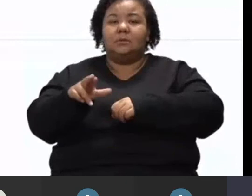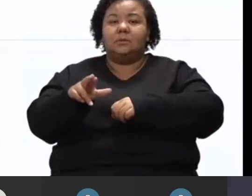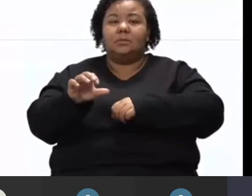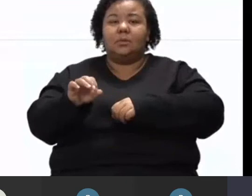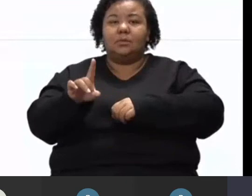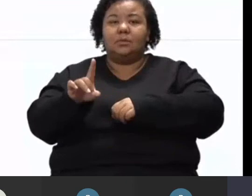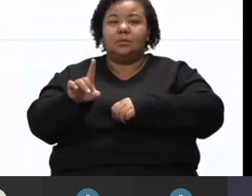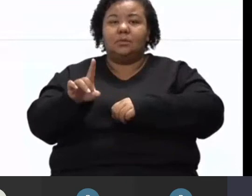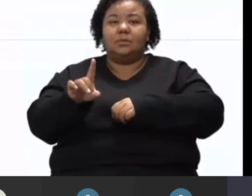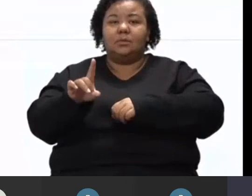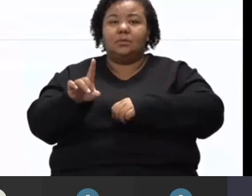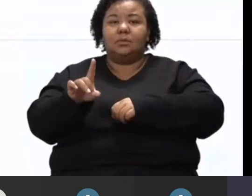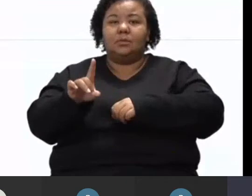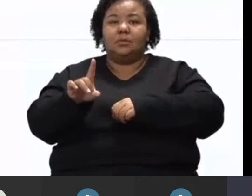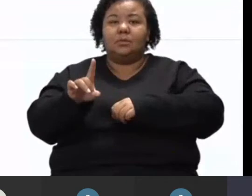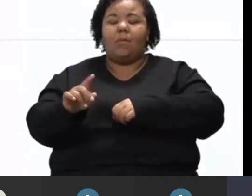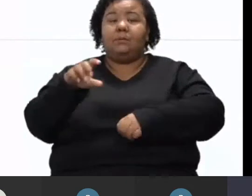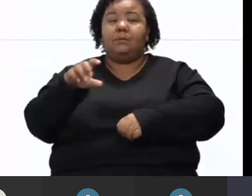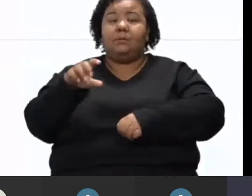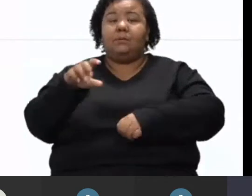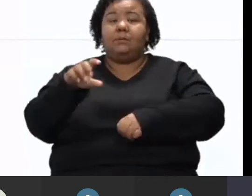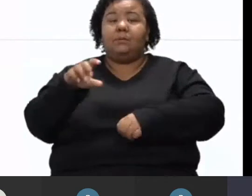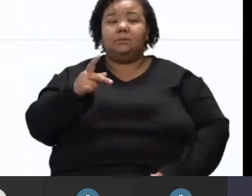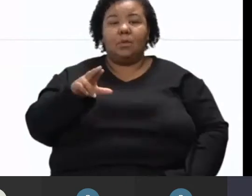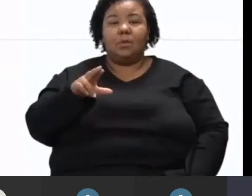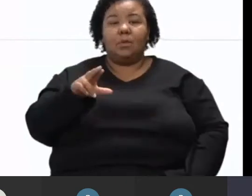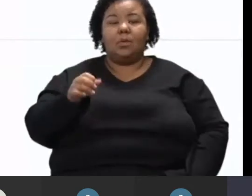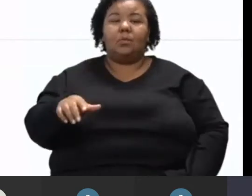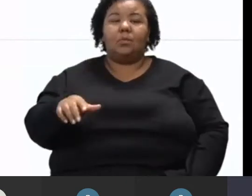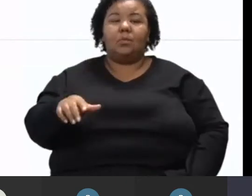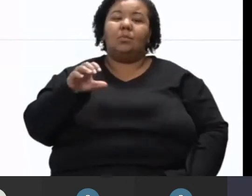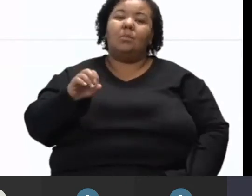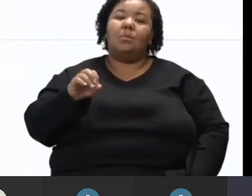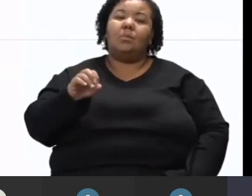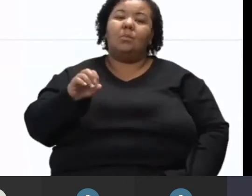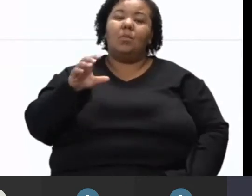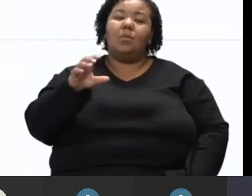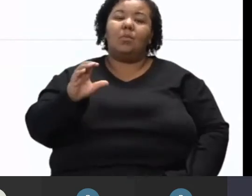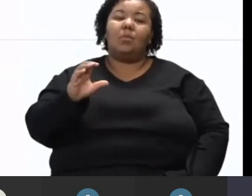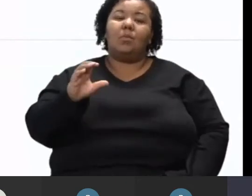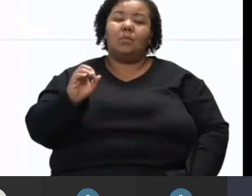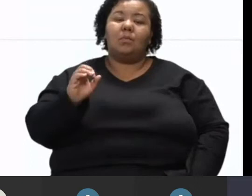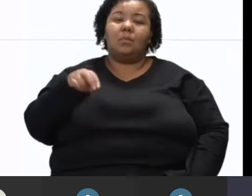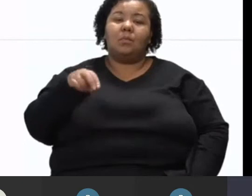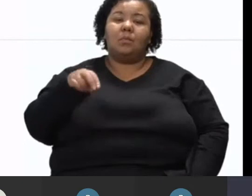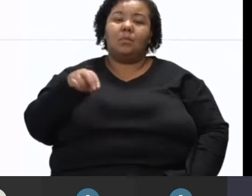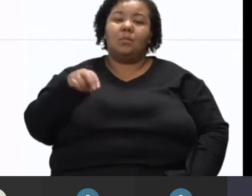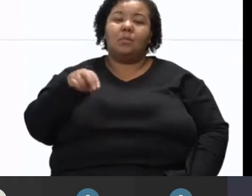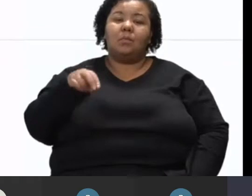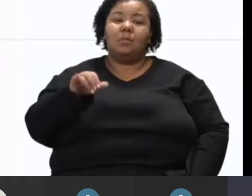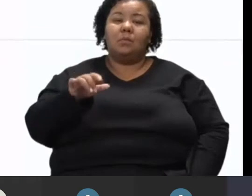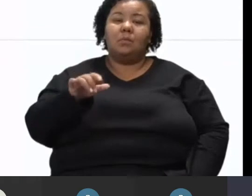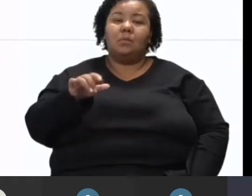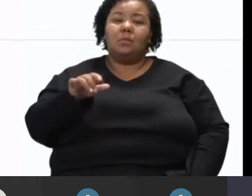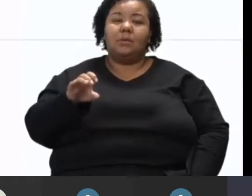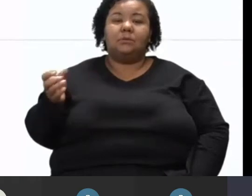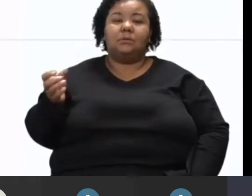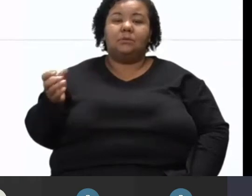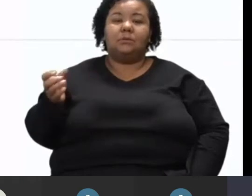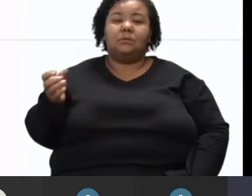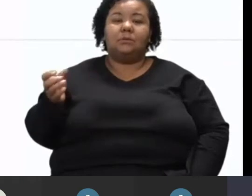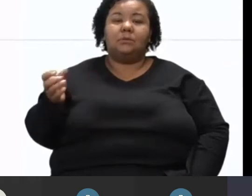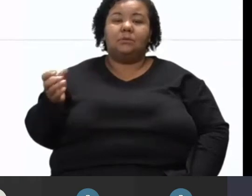é a partir desse esporo, é a partir desse conídeo que ele dá surgimento a uma nova célula. Ele vai